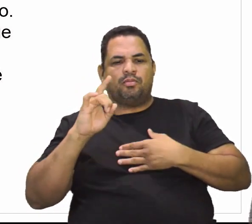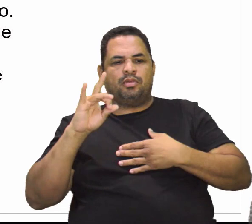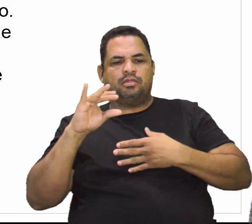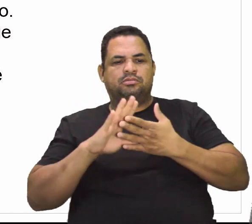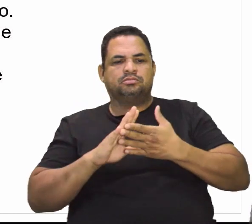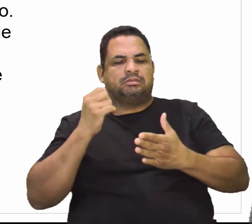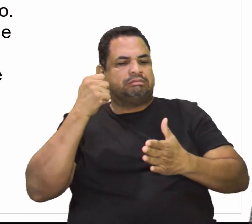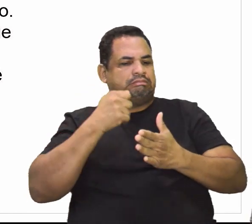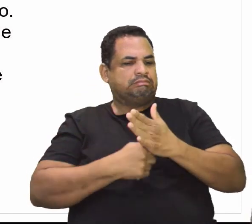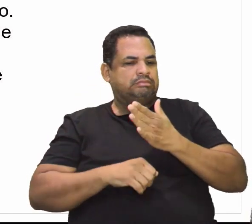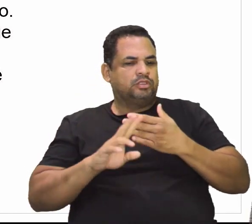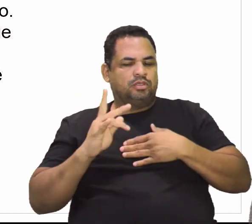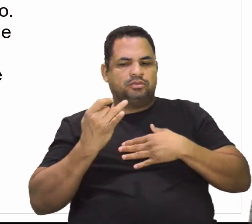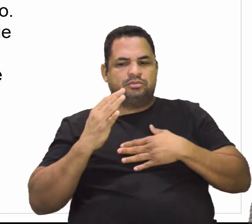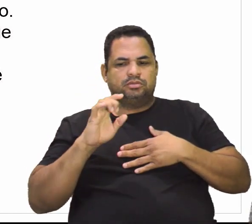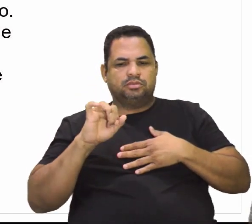heliocentrismo,